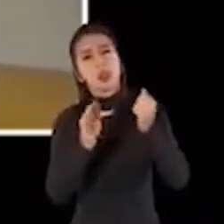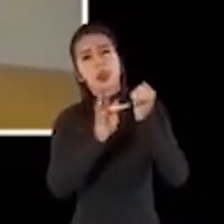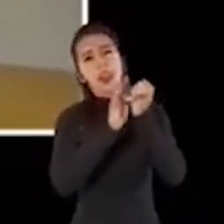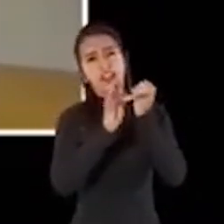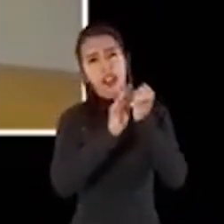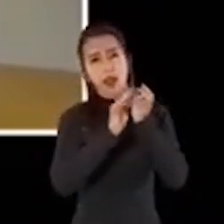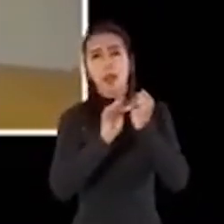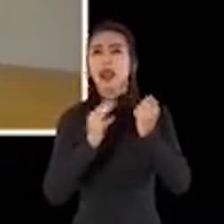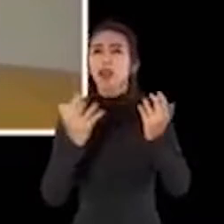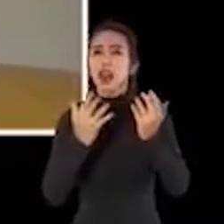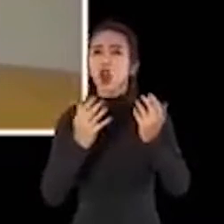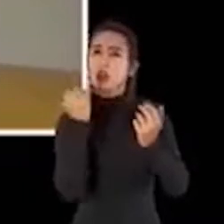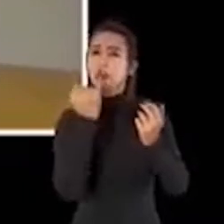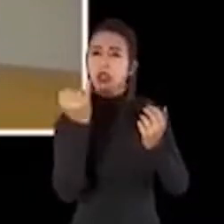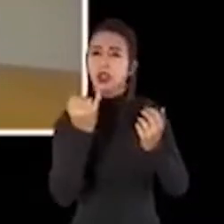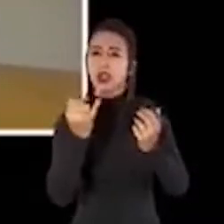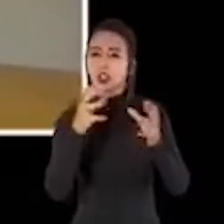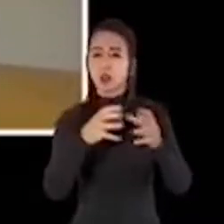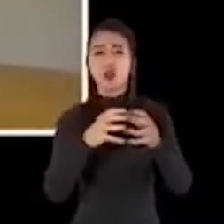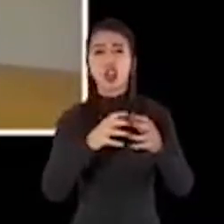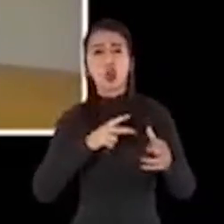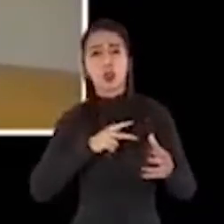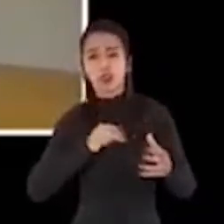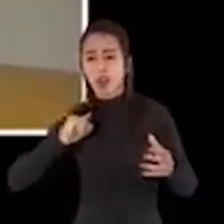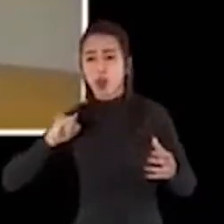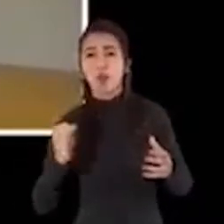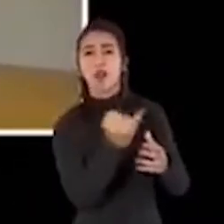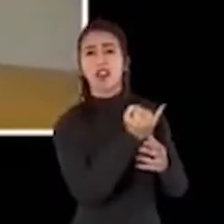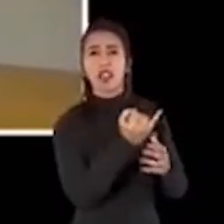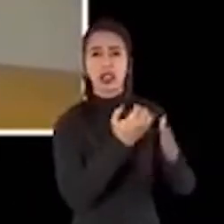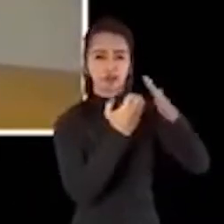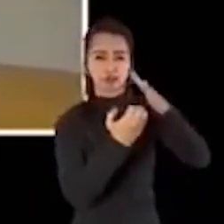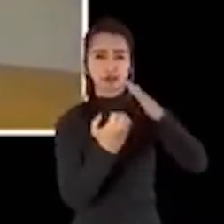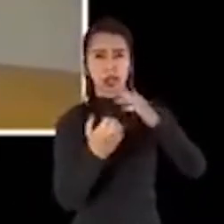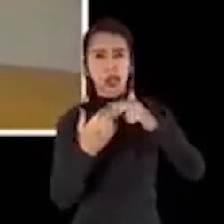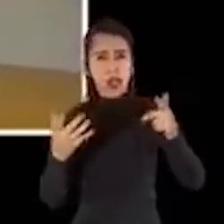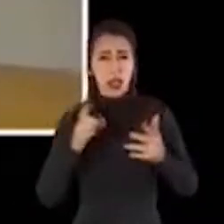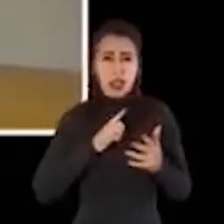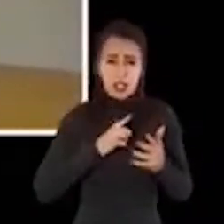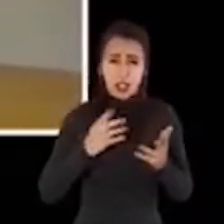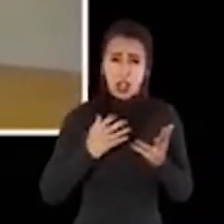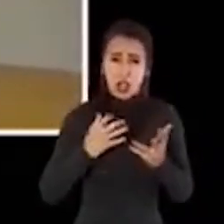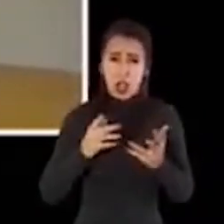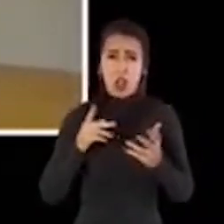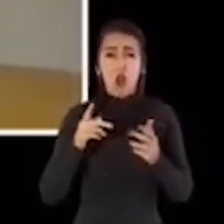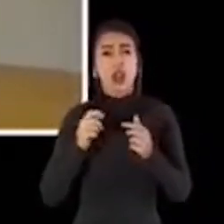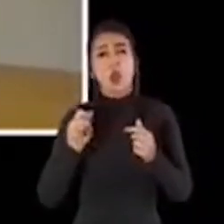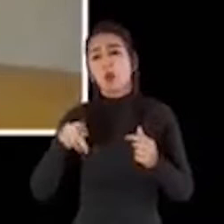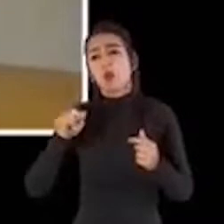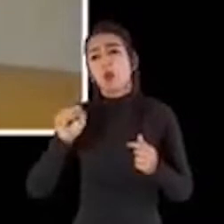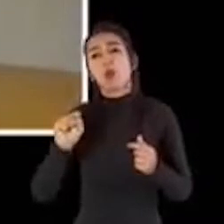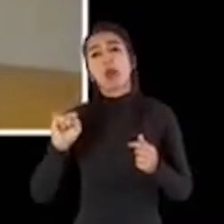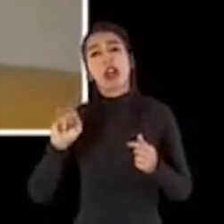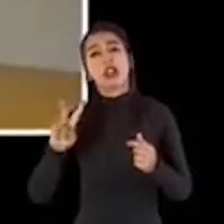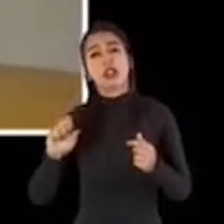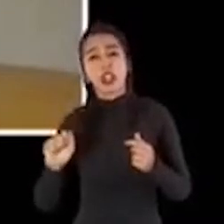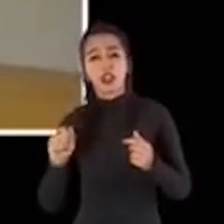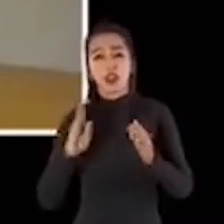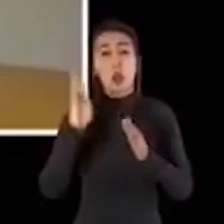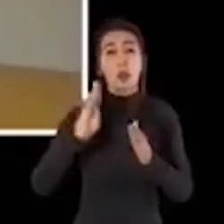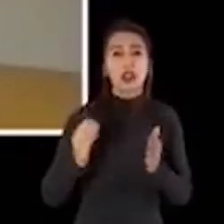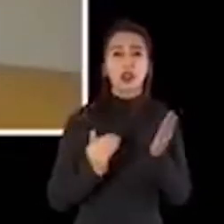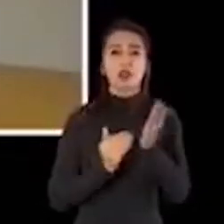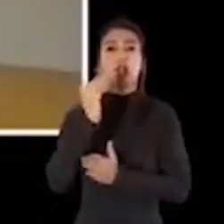privado aproveitar. Nós criamos um ativo ambiental agora. Nós tínhamos um passivo, que eram as emissões de gás de efeito estufa, e o Brasil criou um